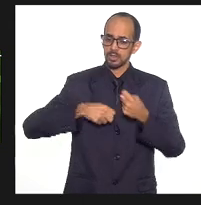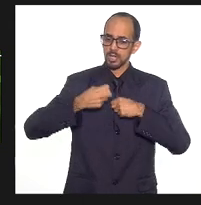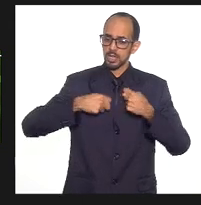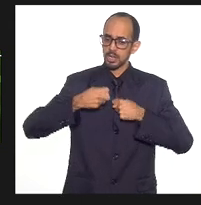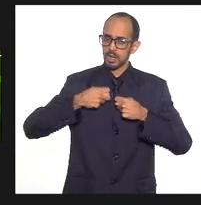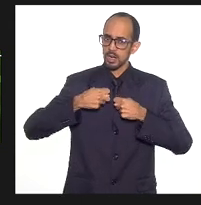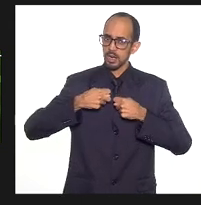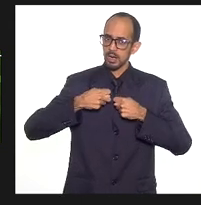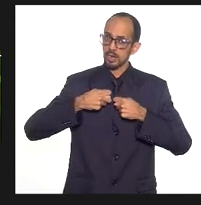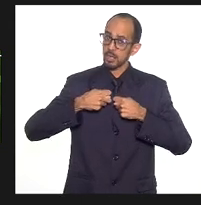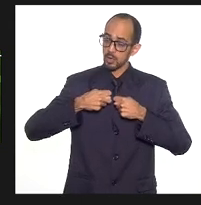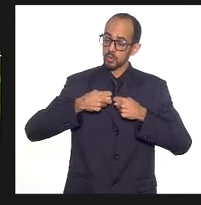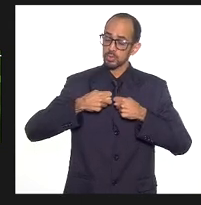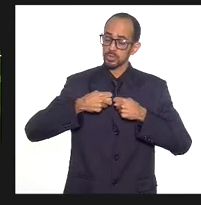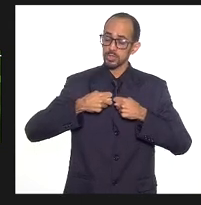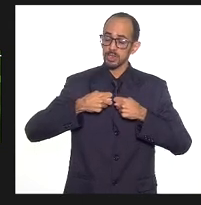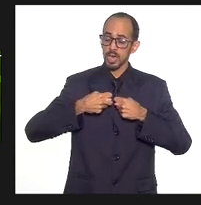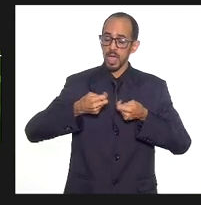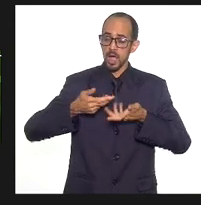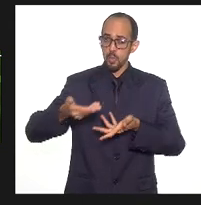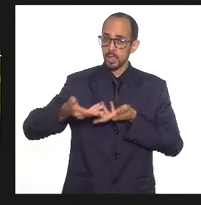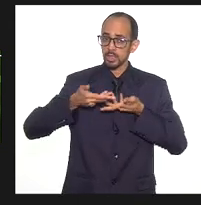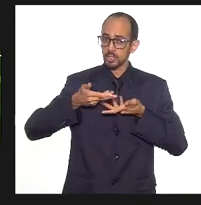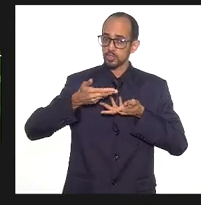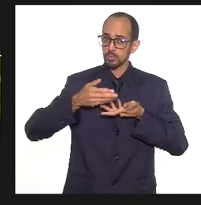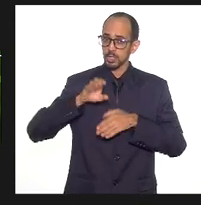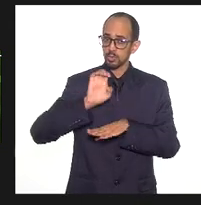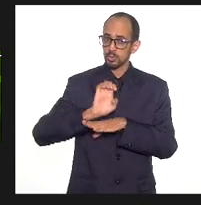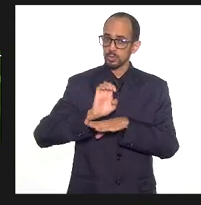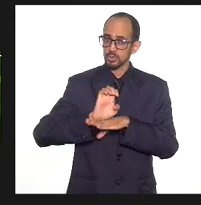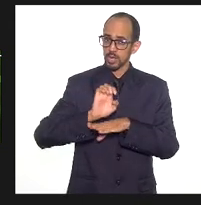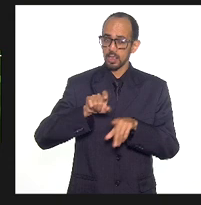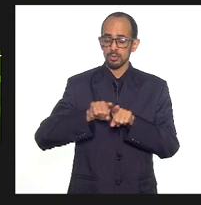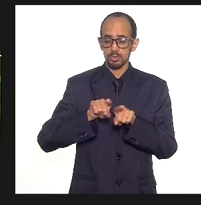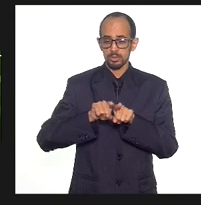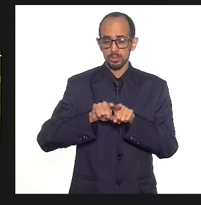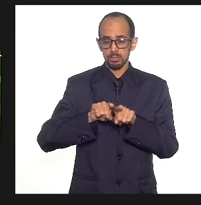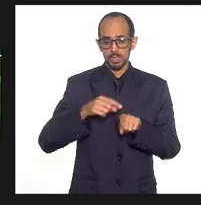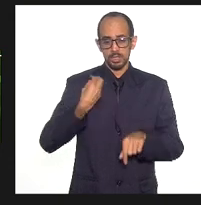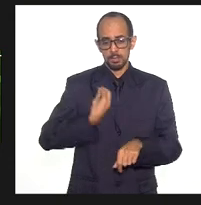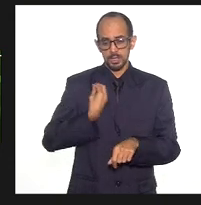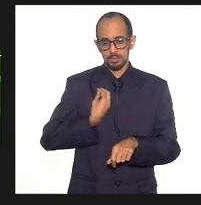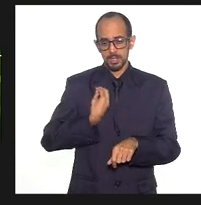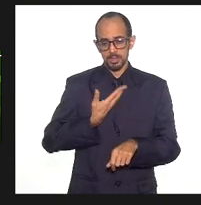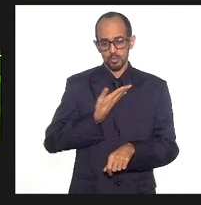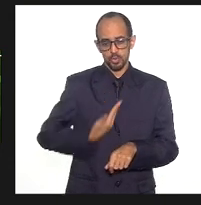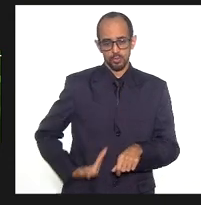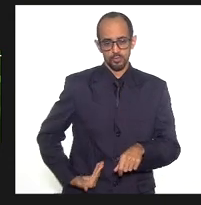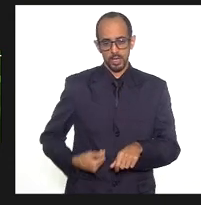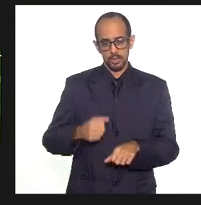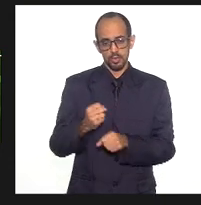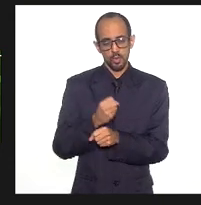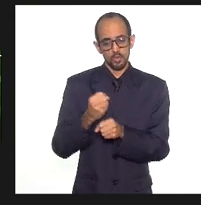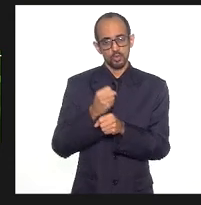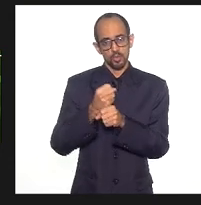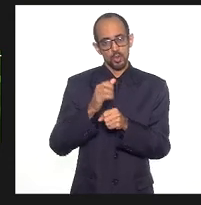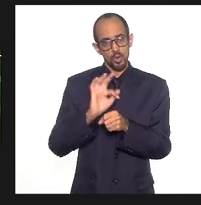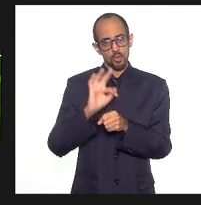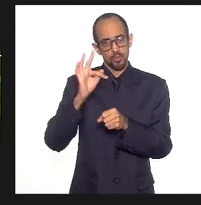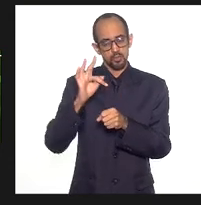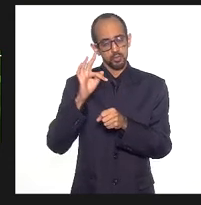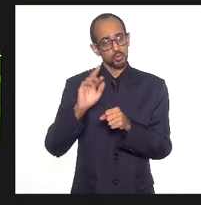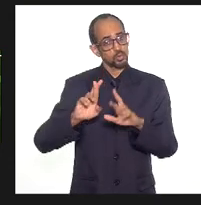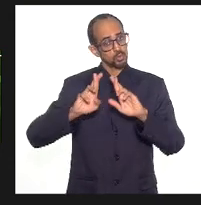o Estado e os demais destinatários da participação governamental e, com isso, construir um futuro, quem sabe, com